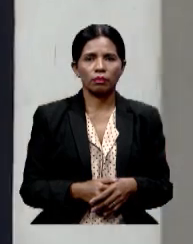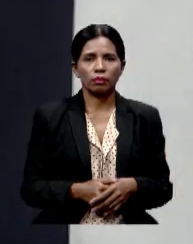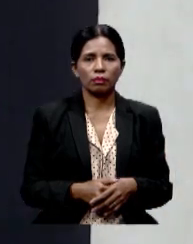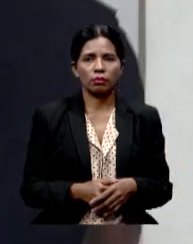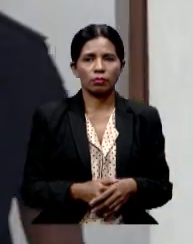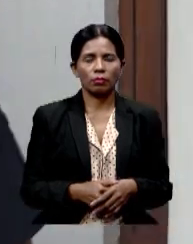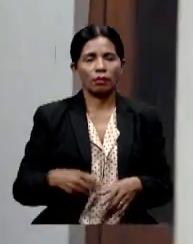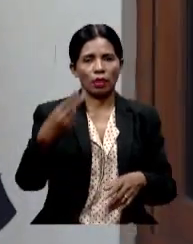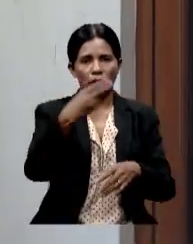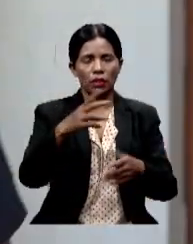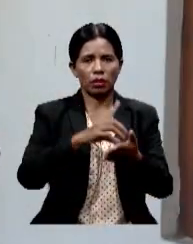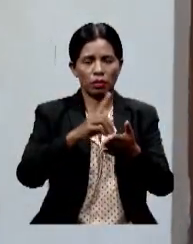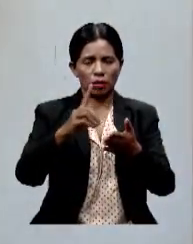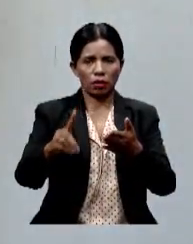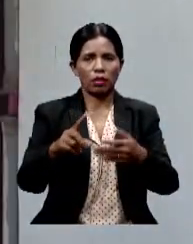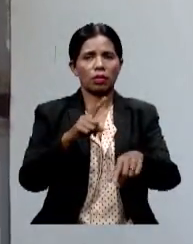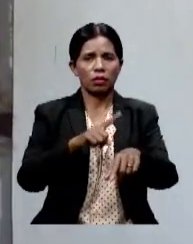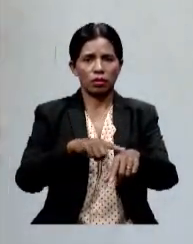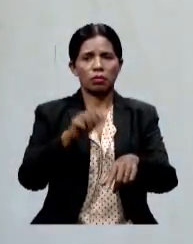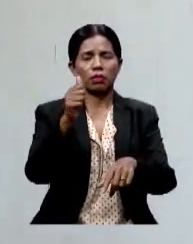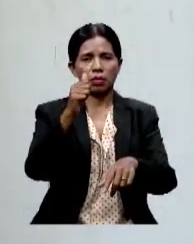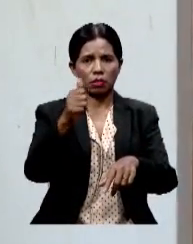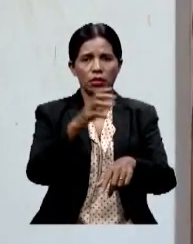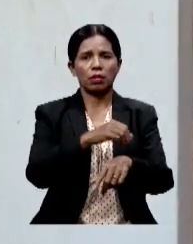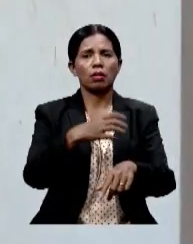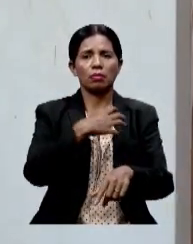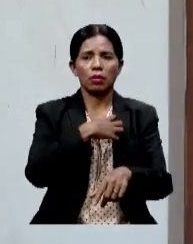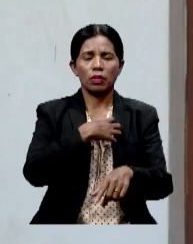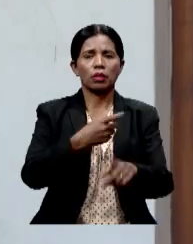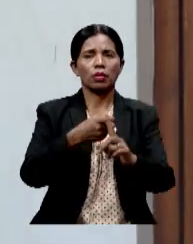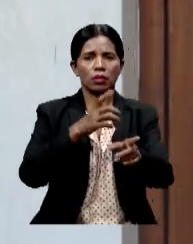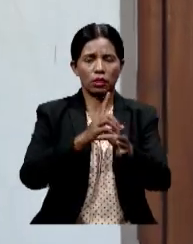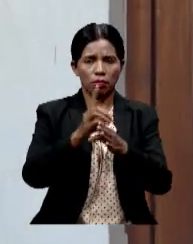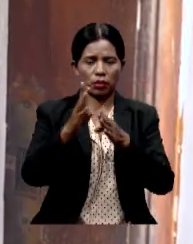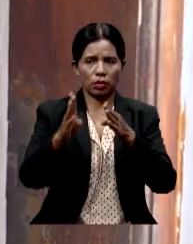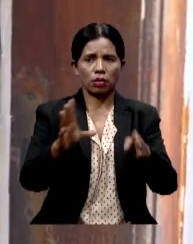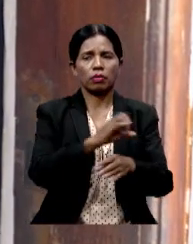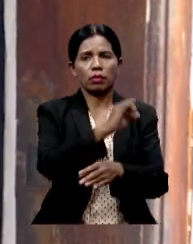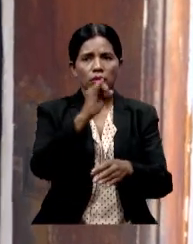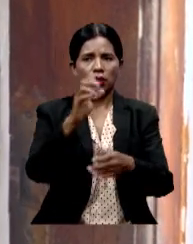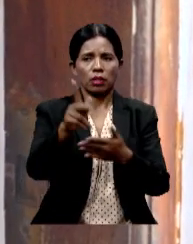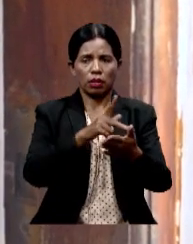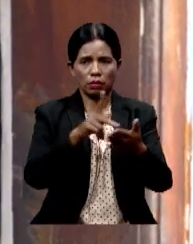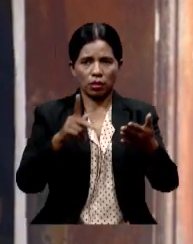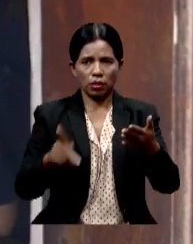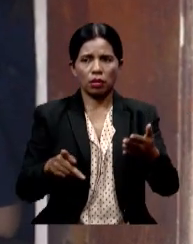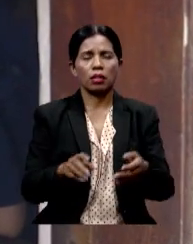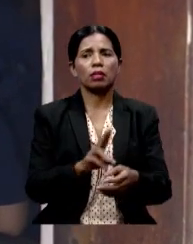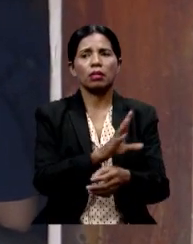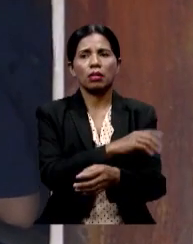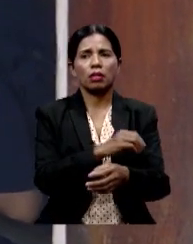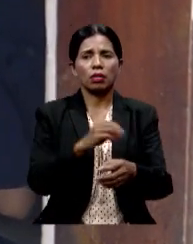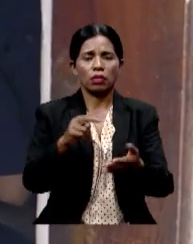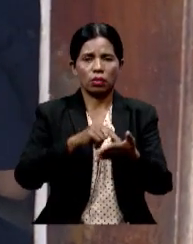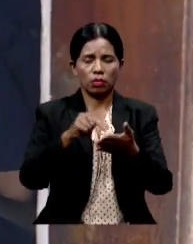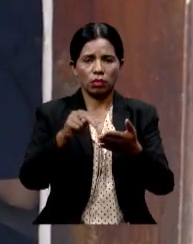E a quinta semana, né? Mais ou menos, tu com o Sanulo Robalon, PNTL Lihusi, Departamento Investigação Criminal, executa mandado com o